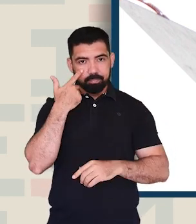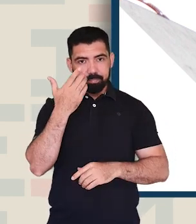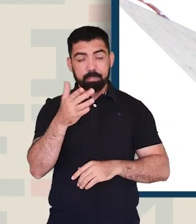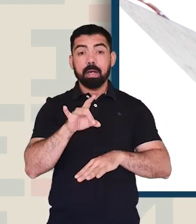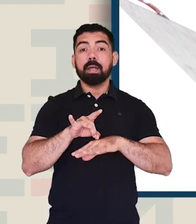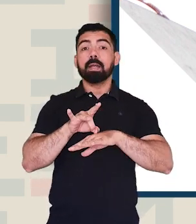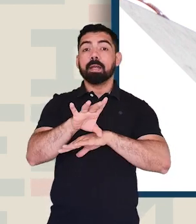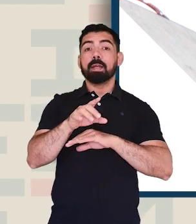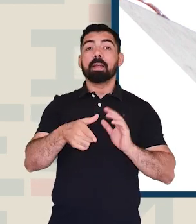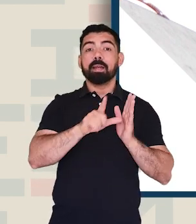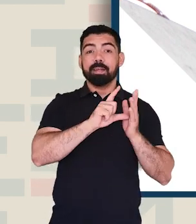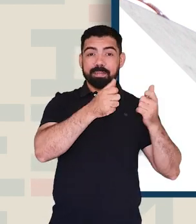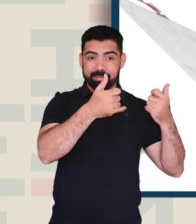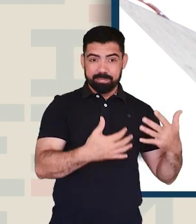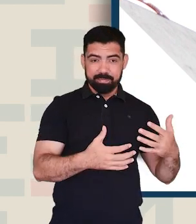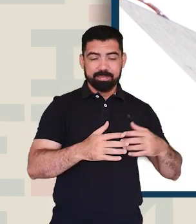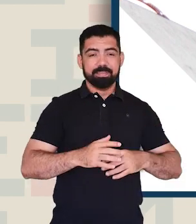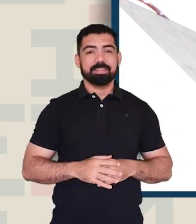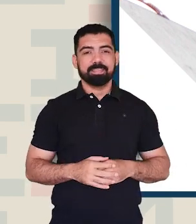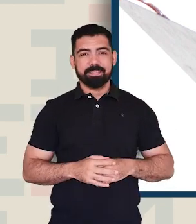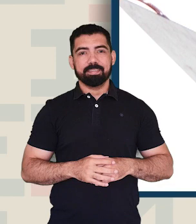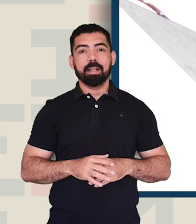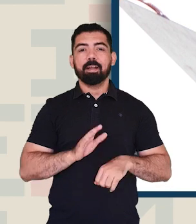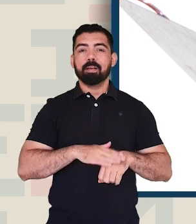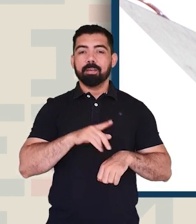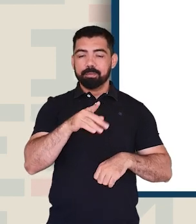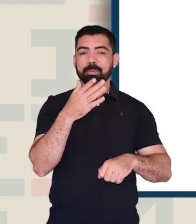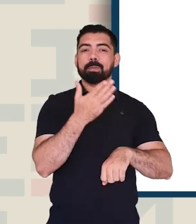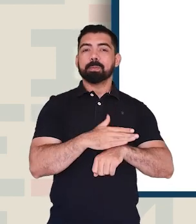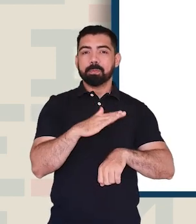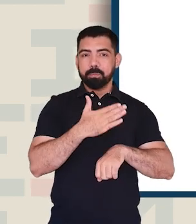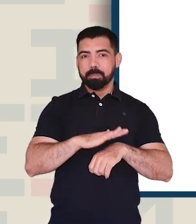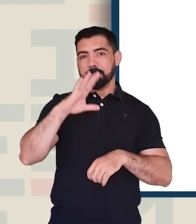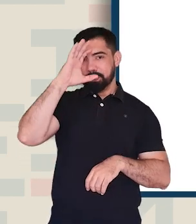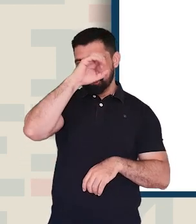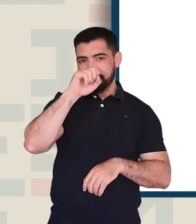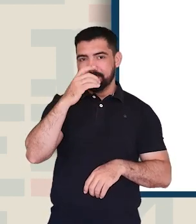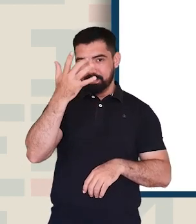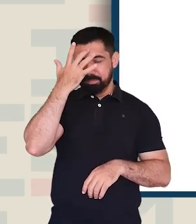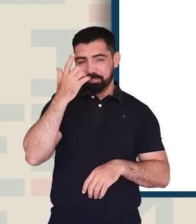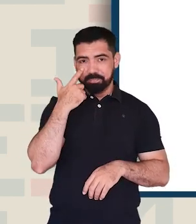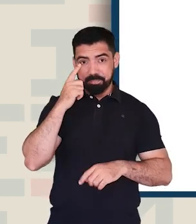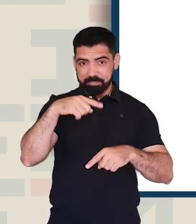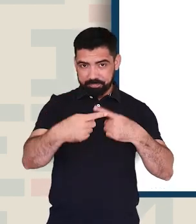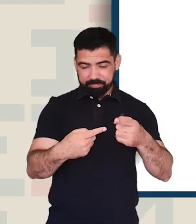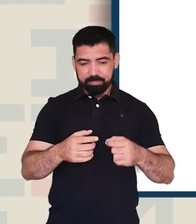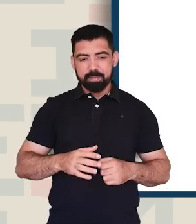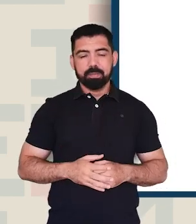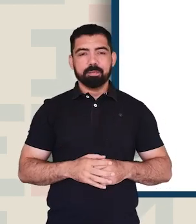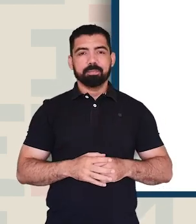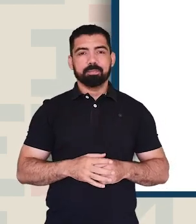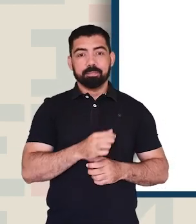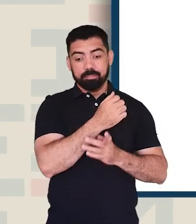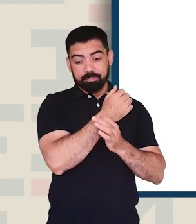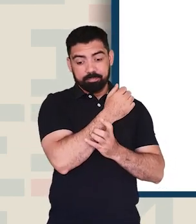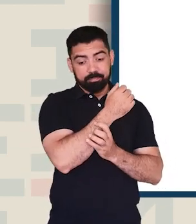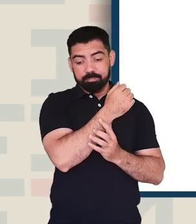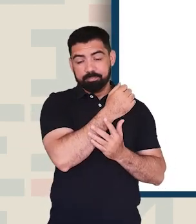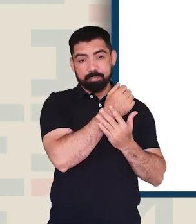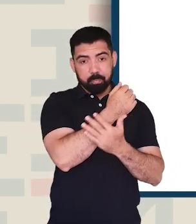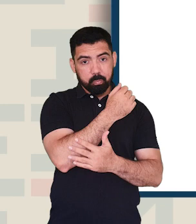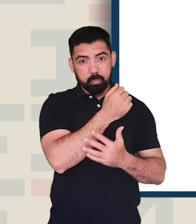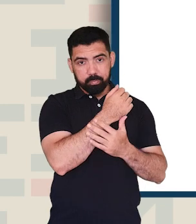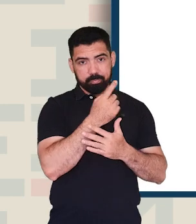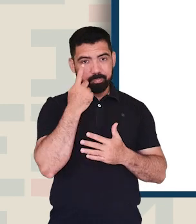Essa é a dica aí que eu dei do campo harmônico no braço. Então vocês deem uma olhadinha depois disso aí, tá? Campo harmônico no braço, deixa um pouquinho aí para